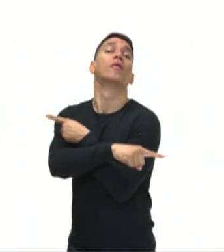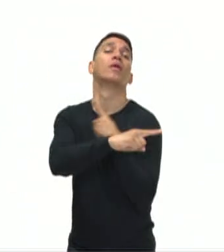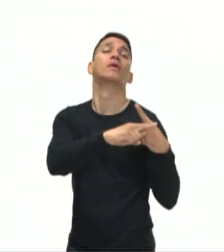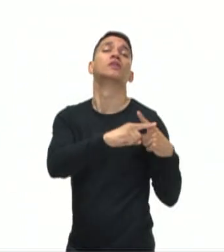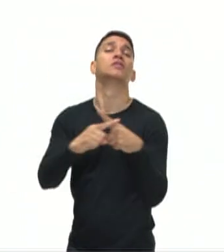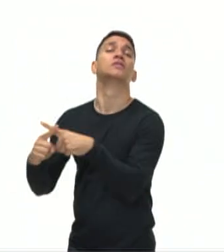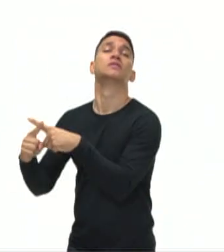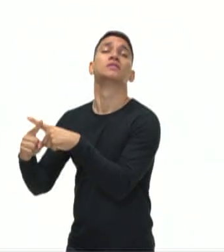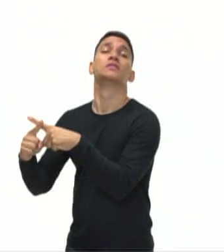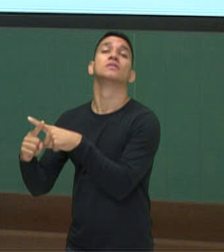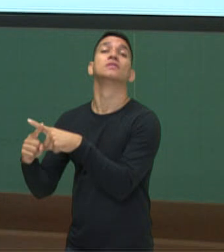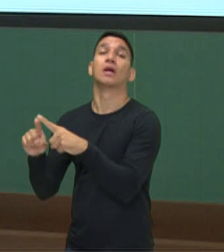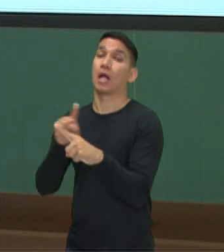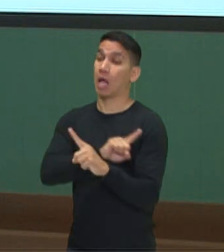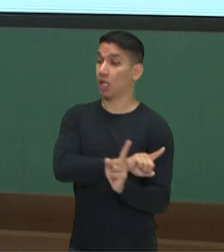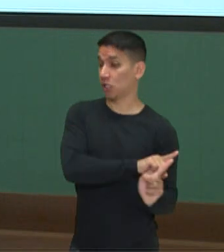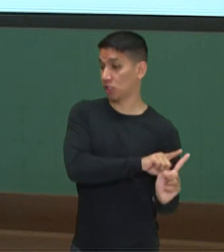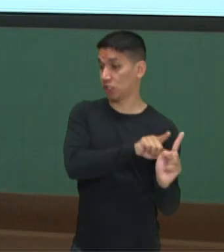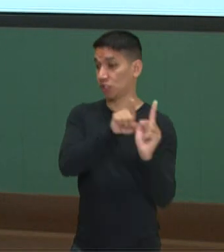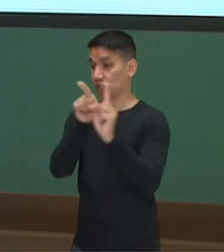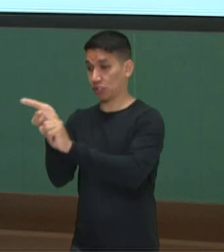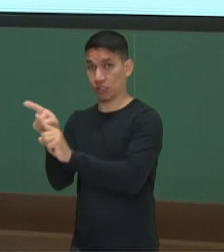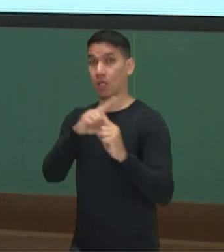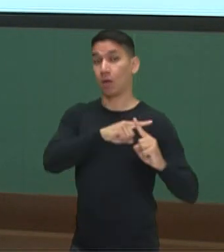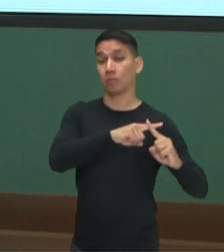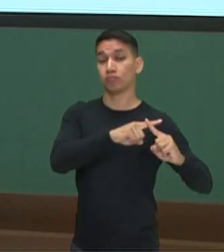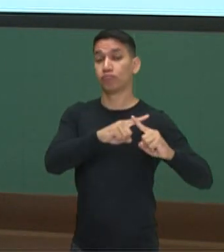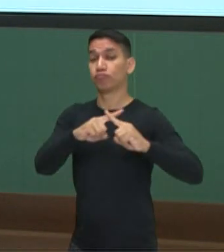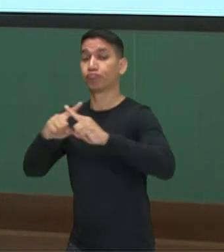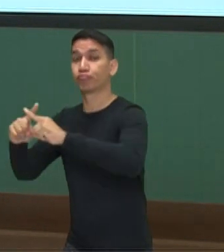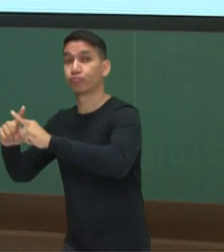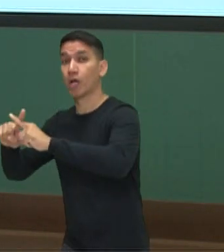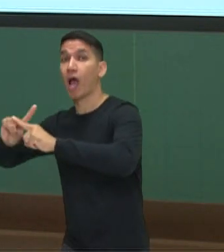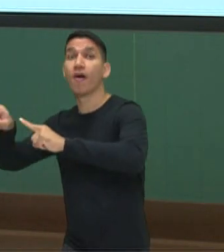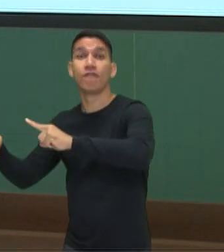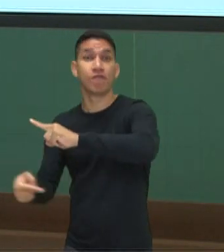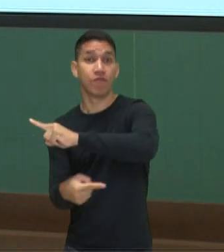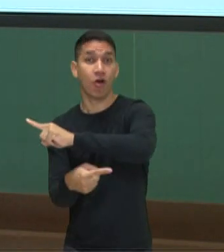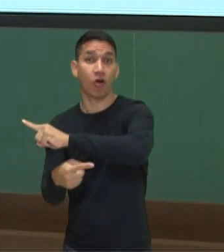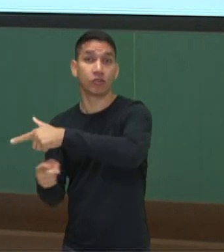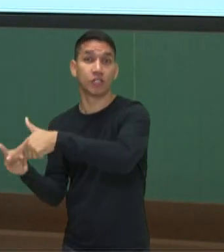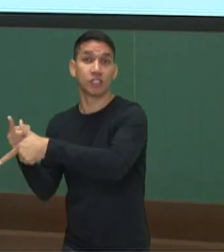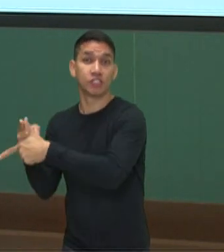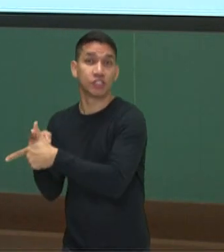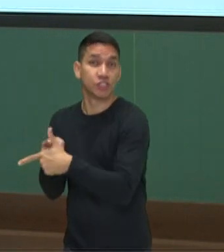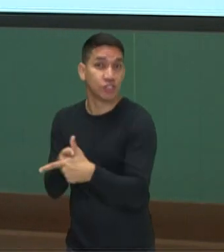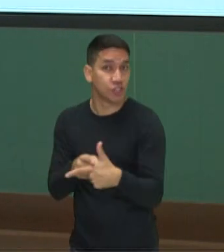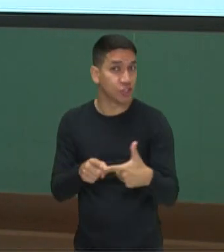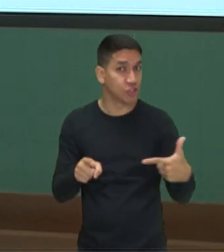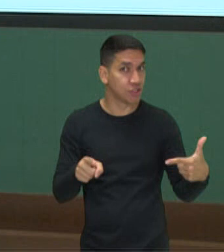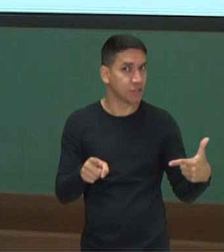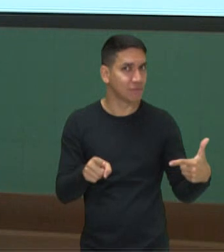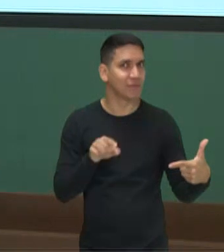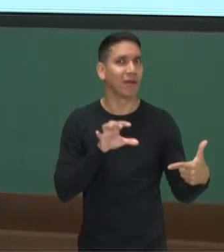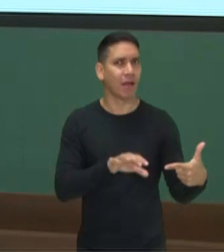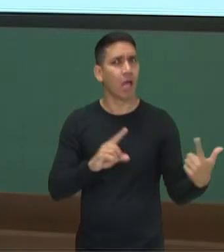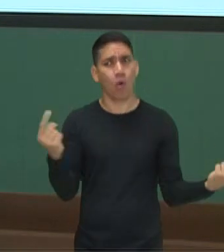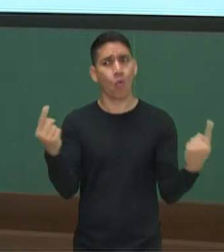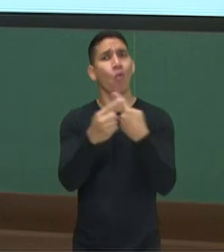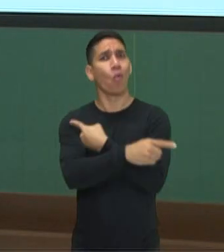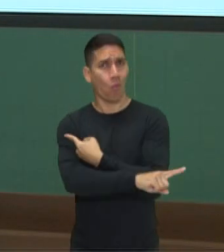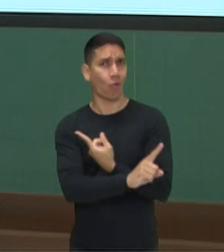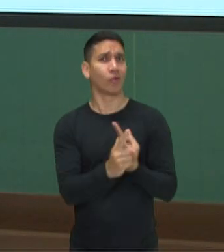inversa? A ida multiplica, a volta divide. Se eu tenho que fazer o contrário, se eu